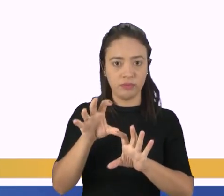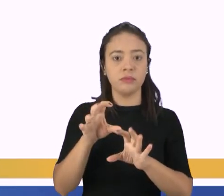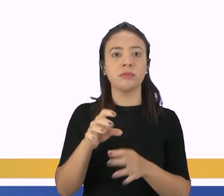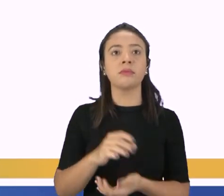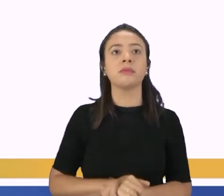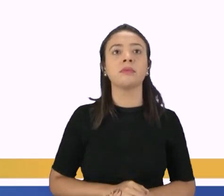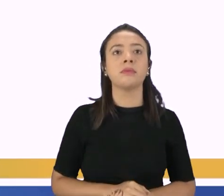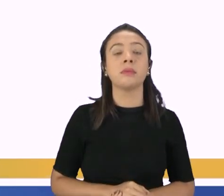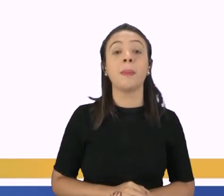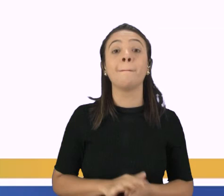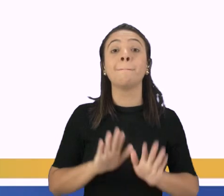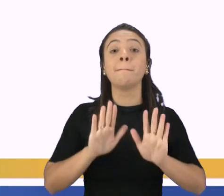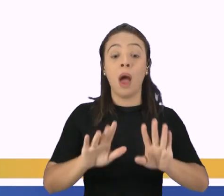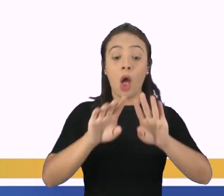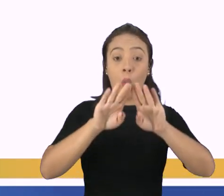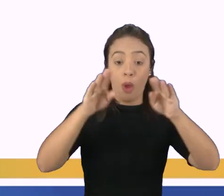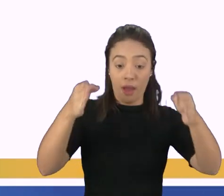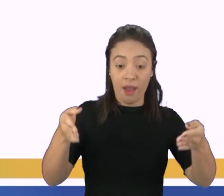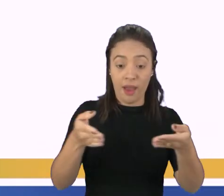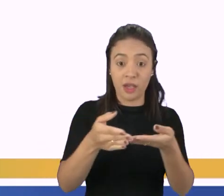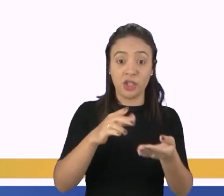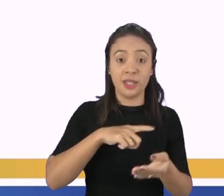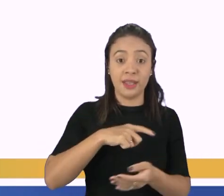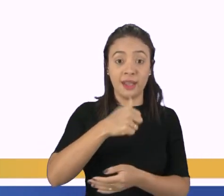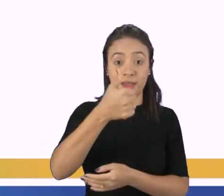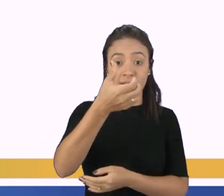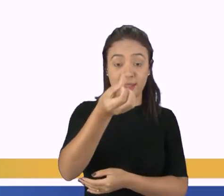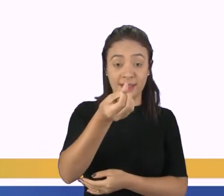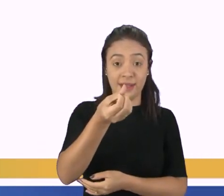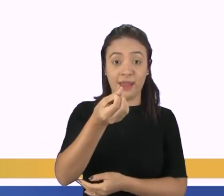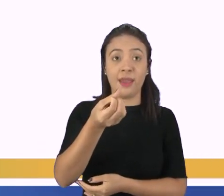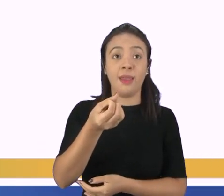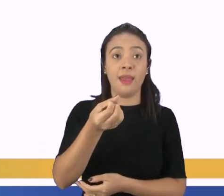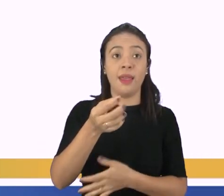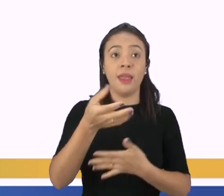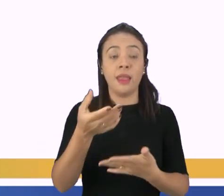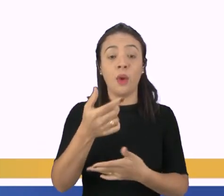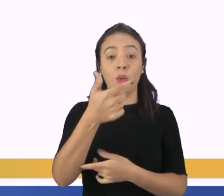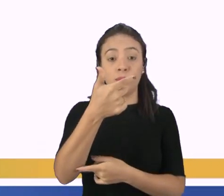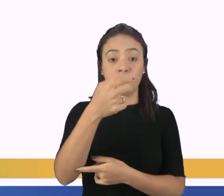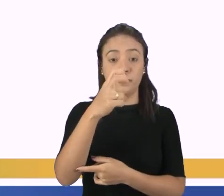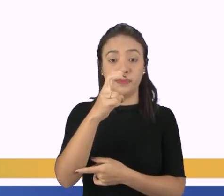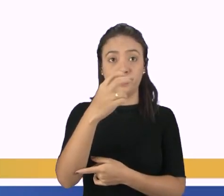Como em uma caixa nós temos 16 latas, então basta calcular